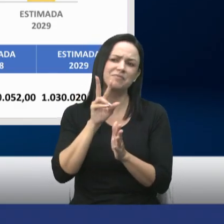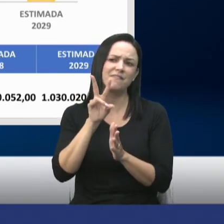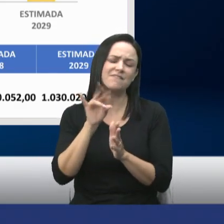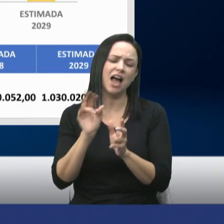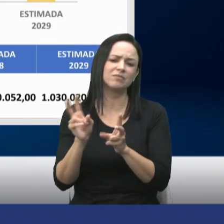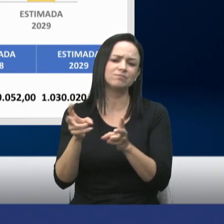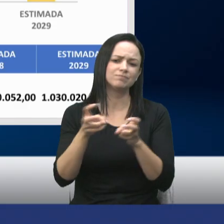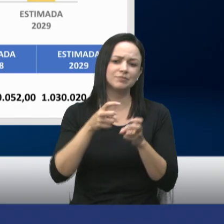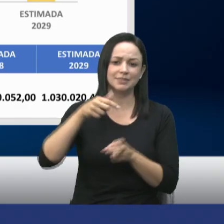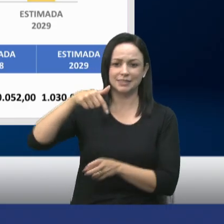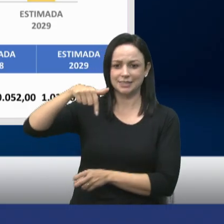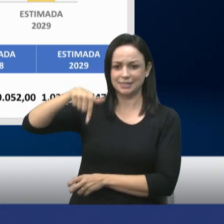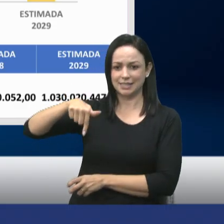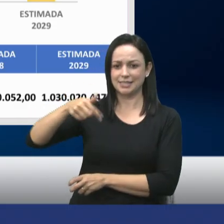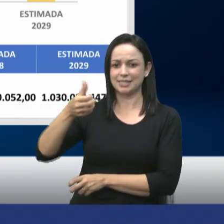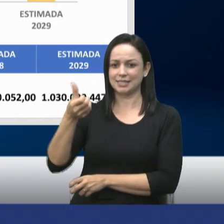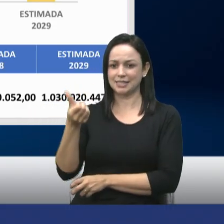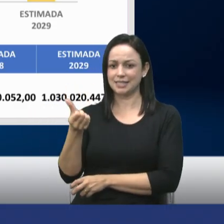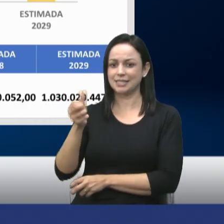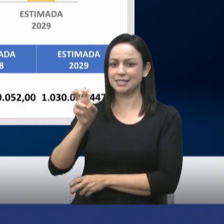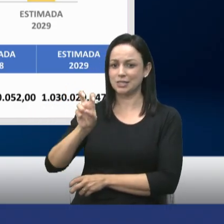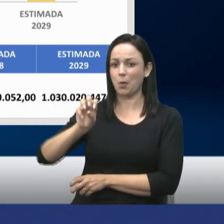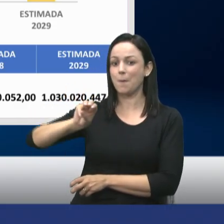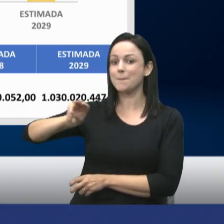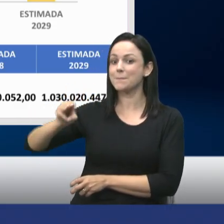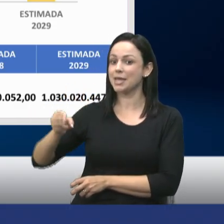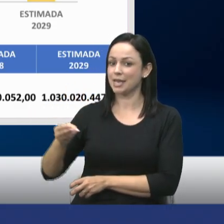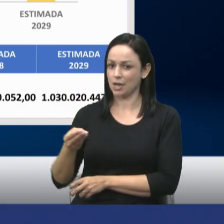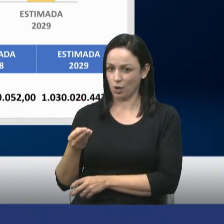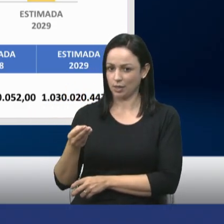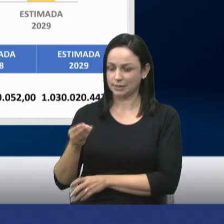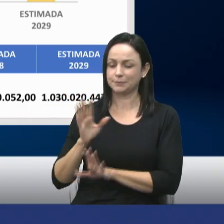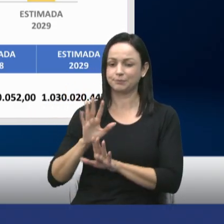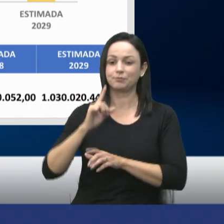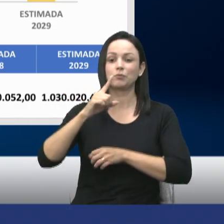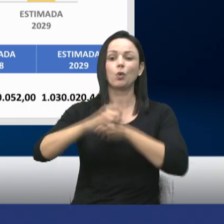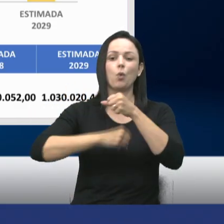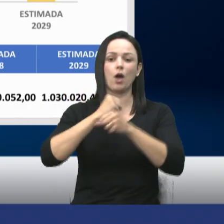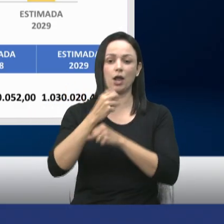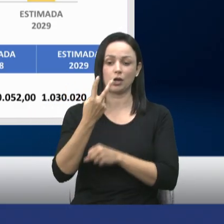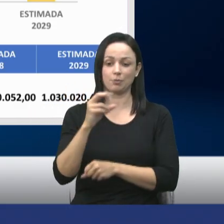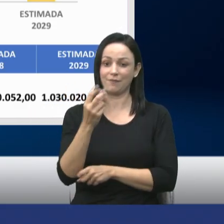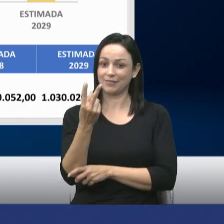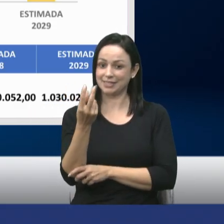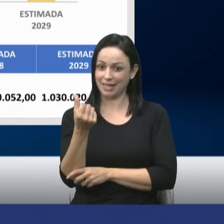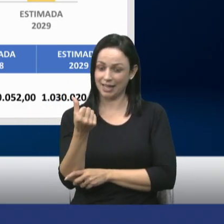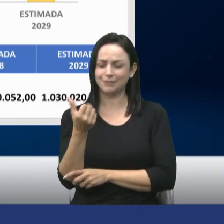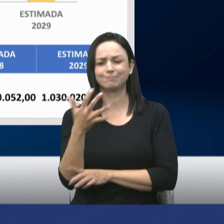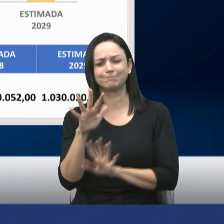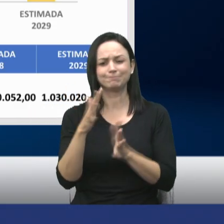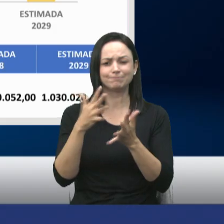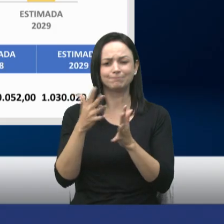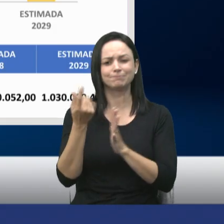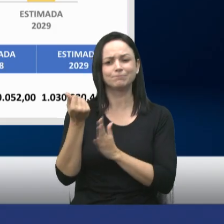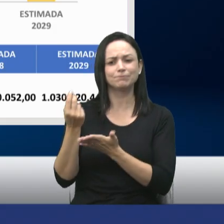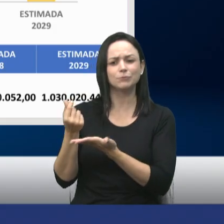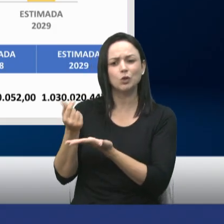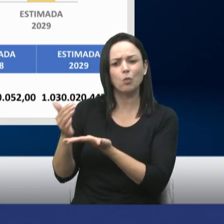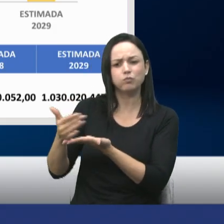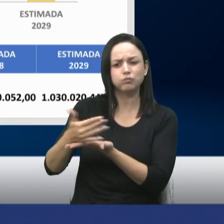arrecadar 765 milhões. Para 2026, nós estamos estimando uma receita